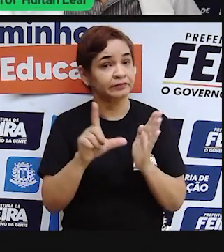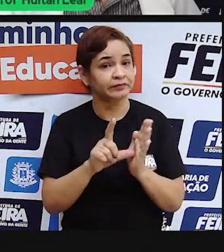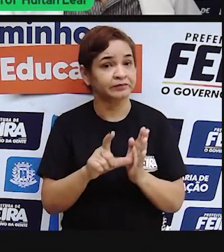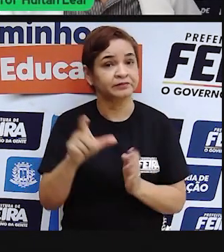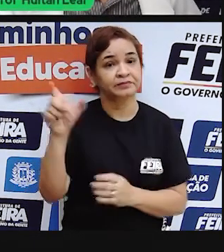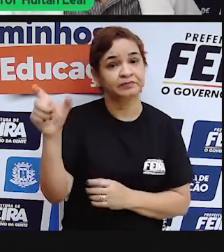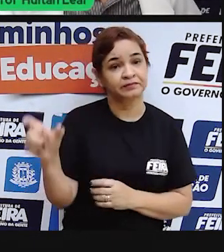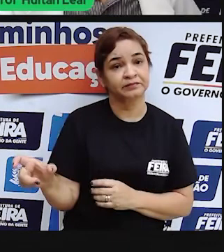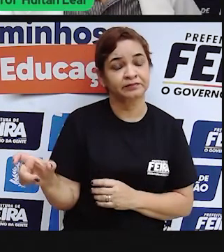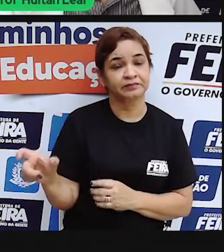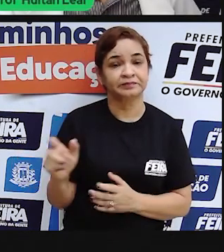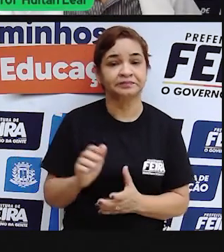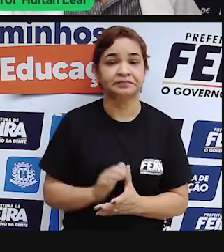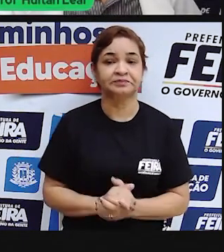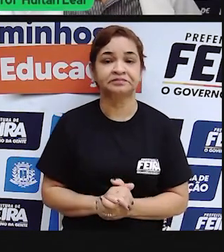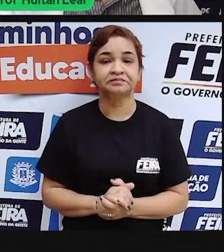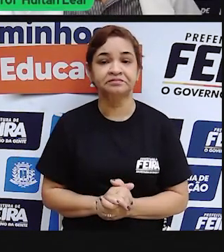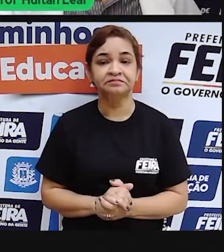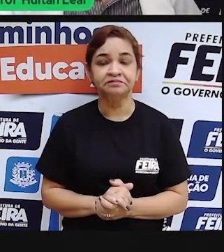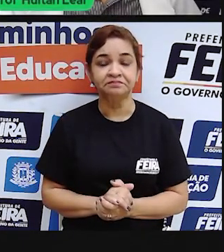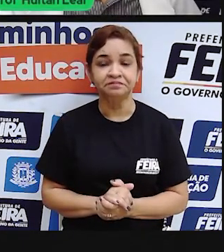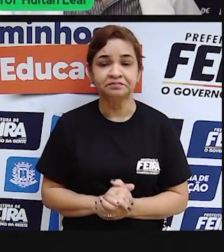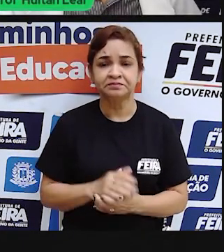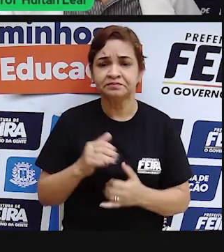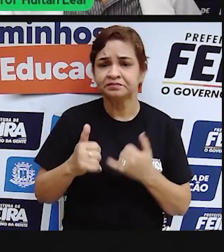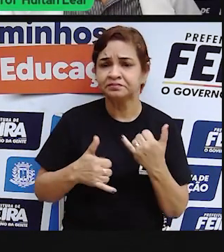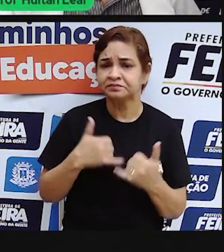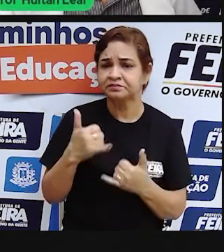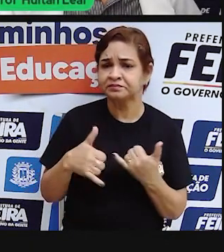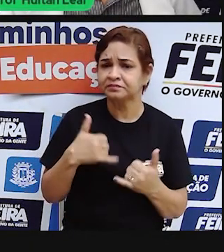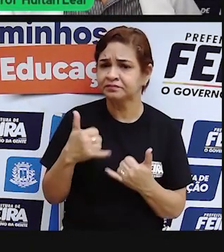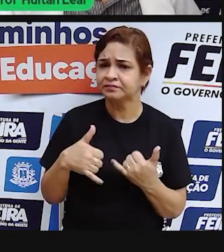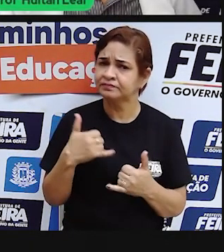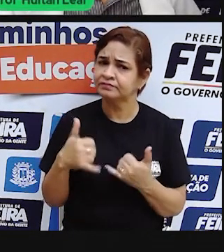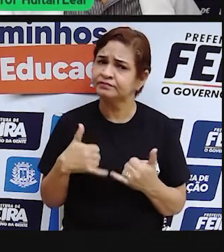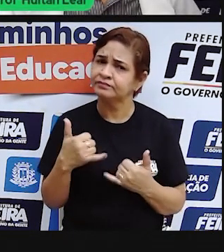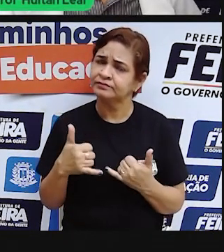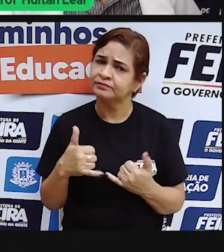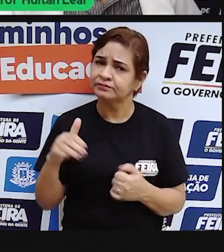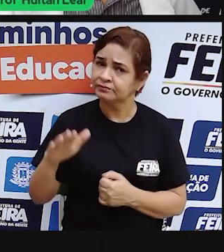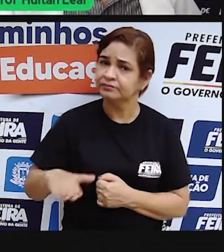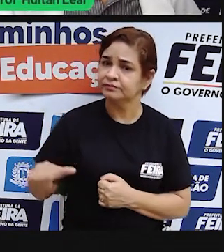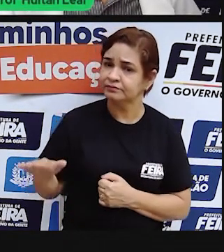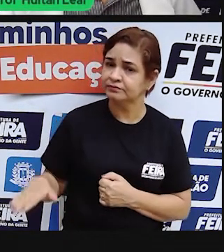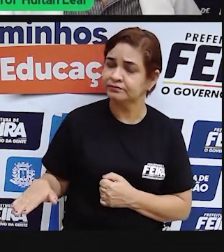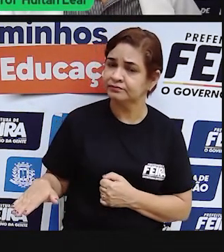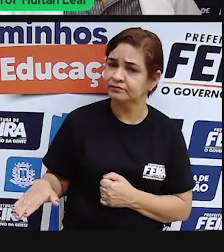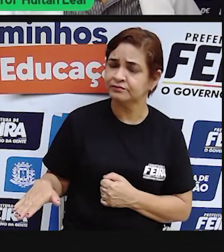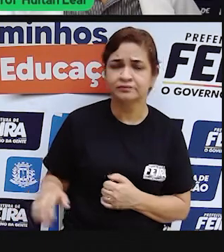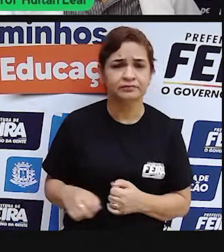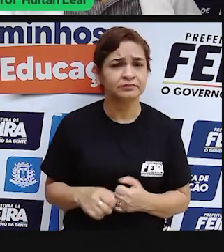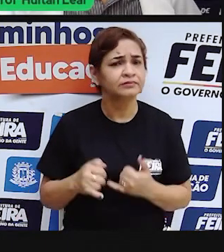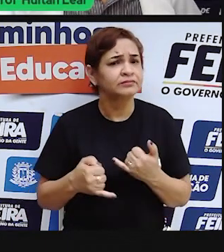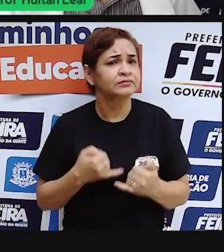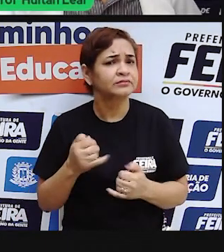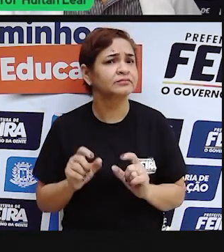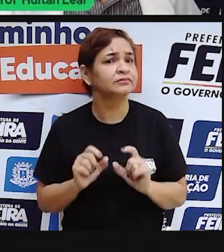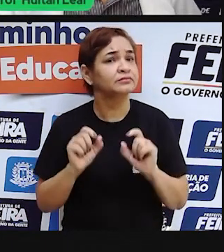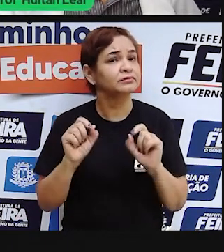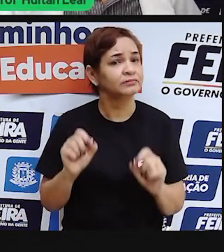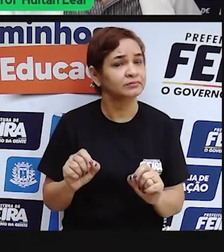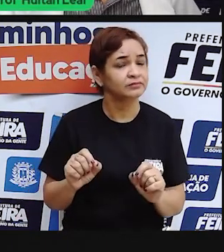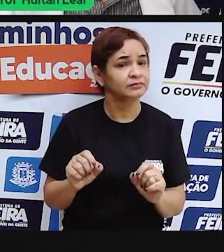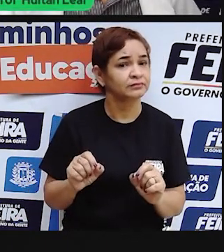o dono. Certo? Isto é brincadeira de criança. Que tipo de brincadeira é? Também